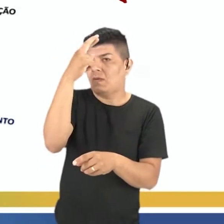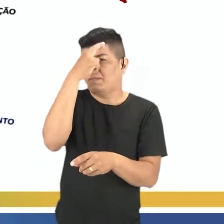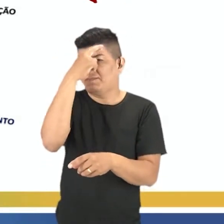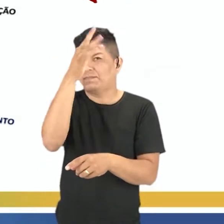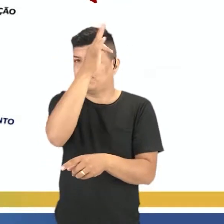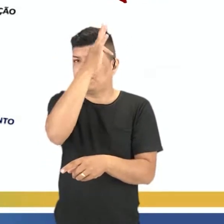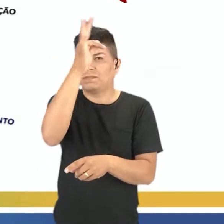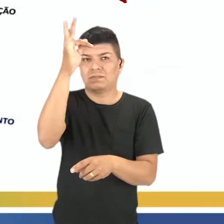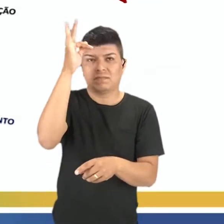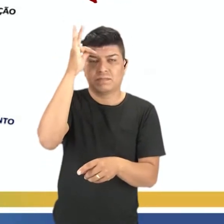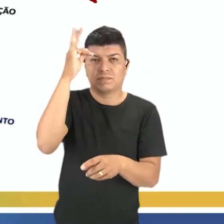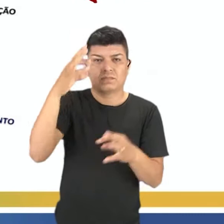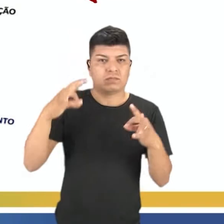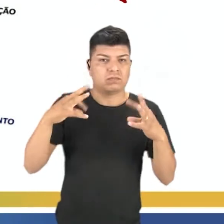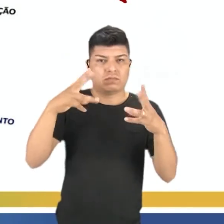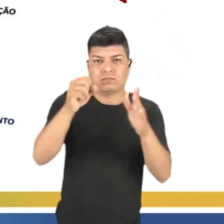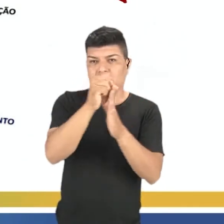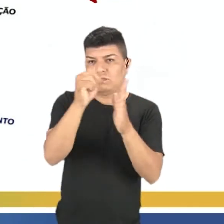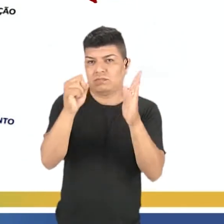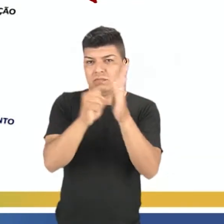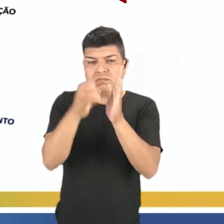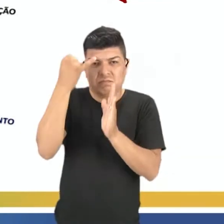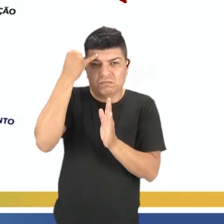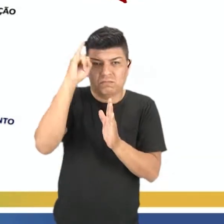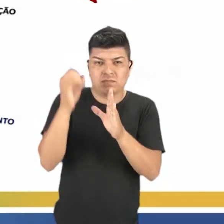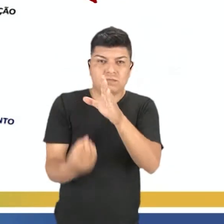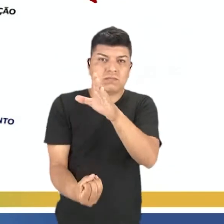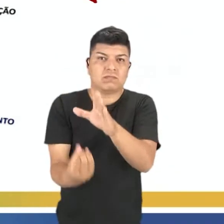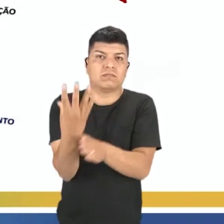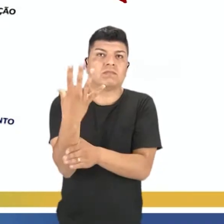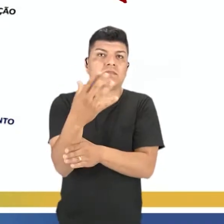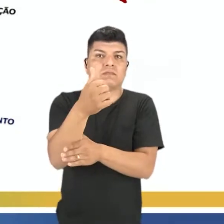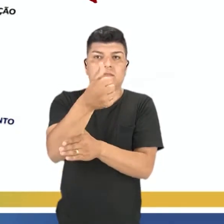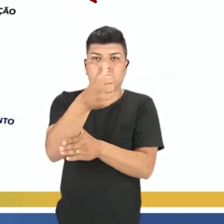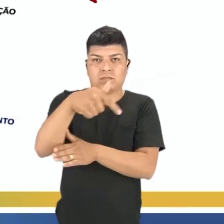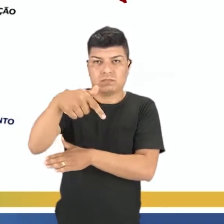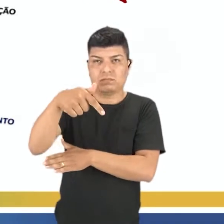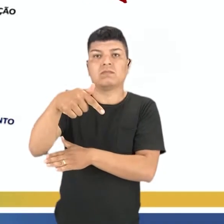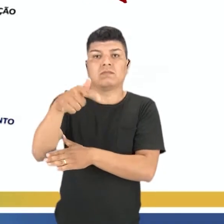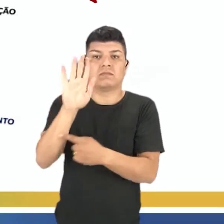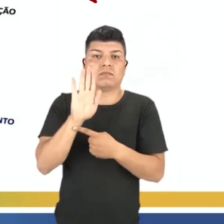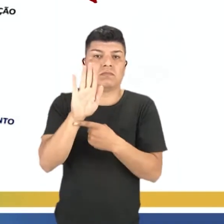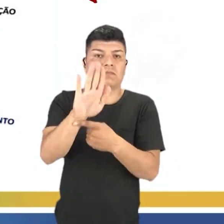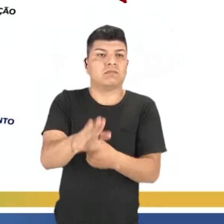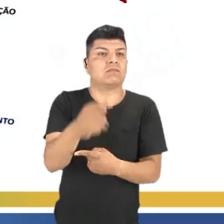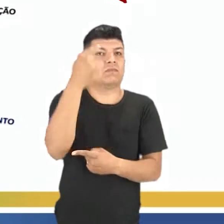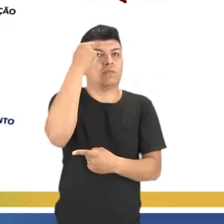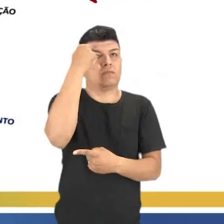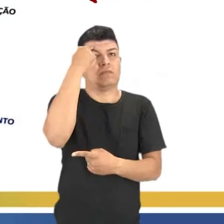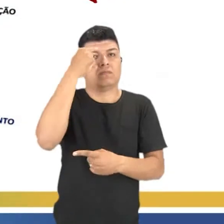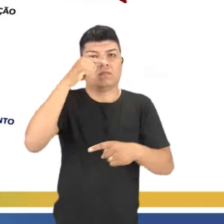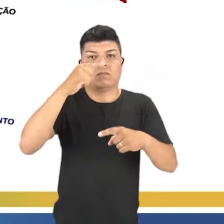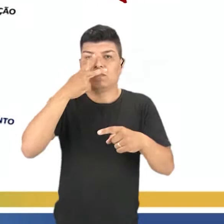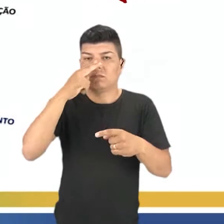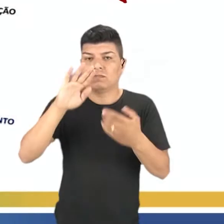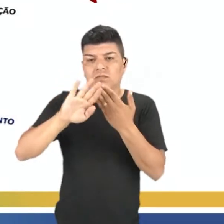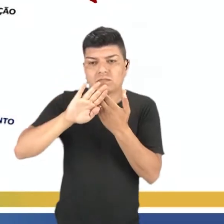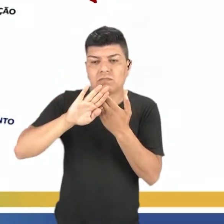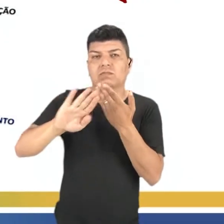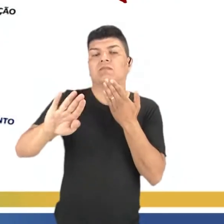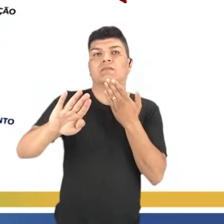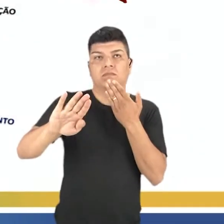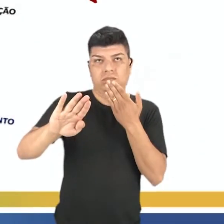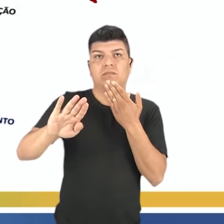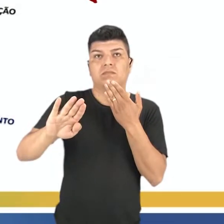nascidas no século XVII, tá? Ajudou a ter o pensamento quanto ao rompimento do